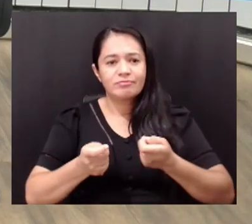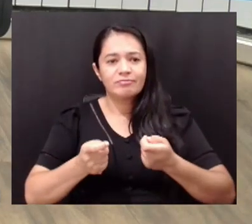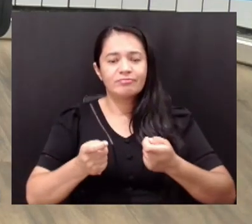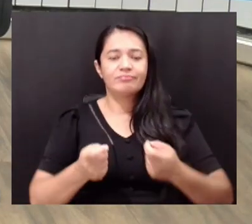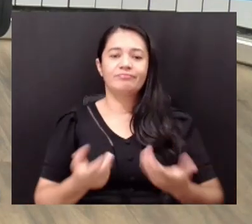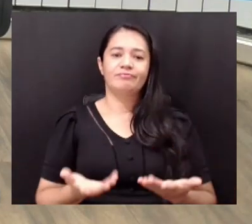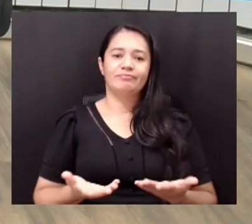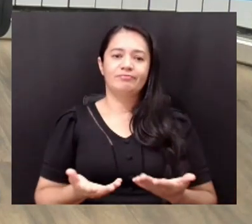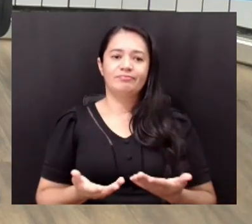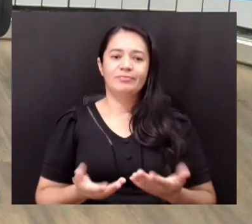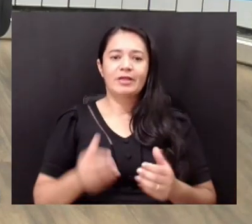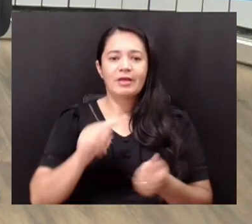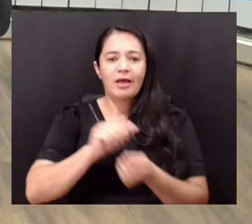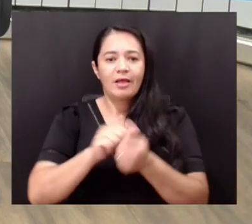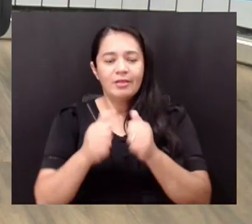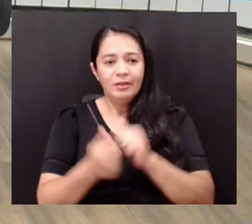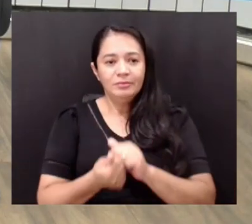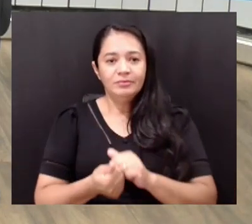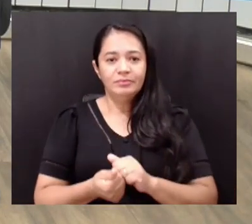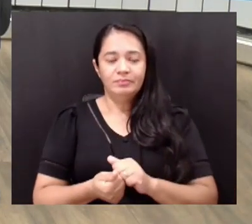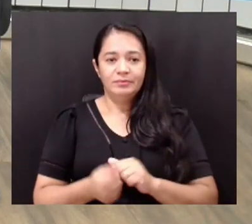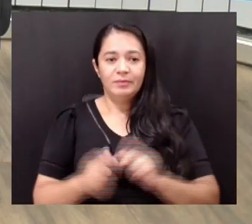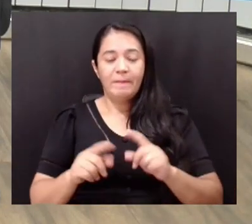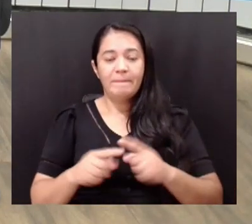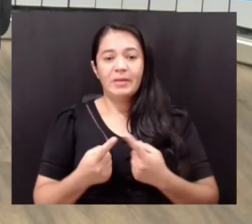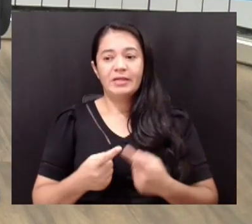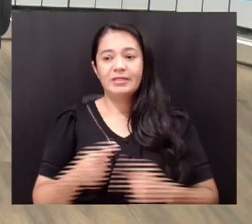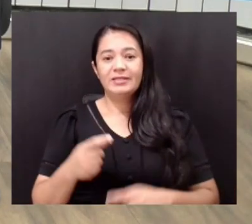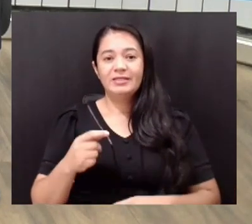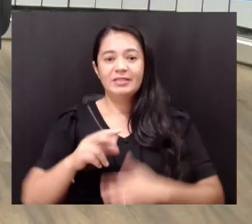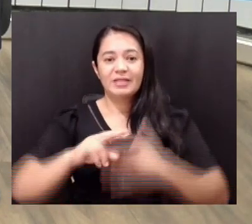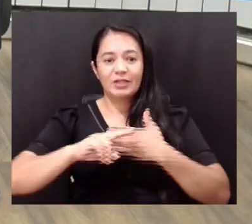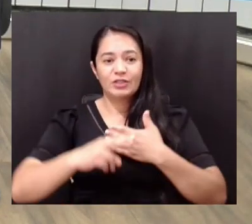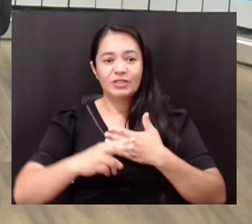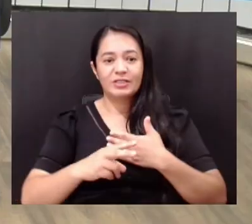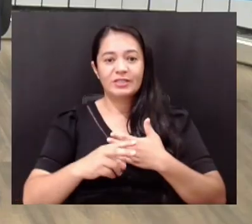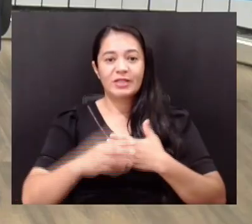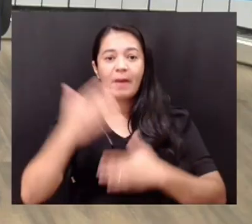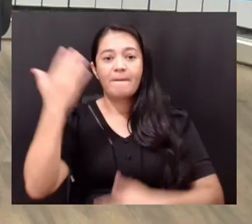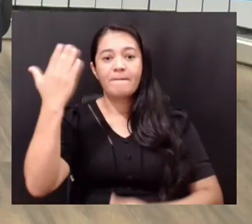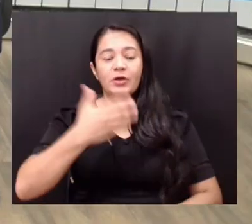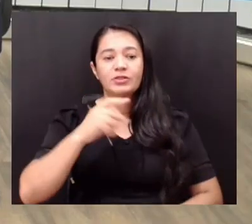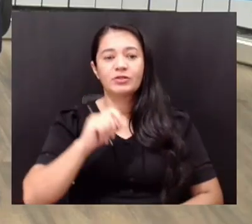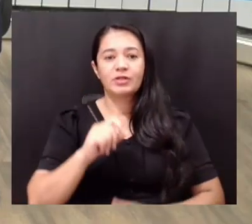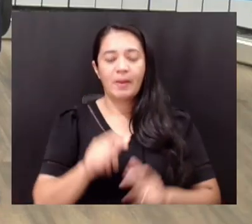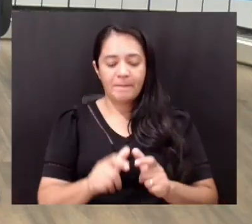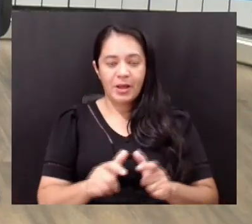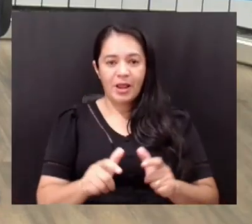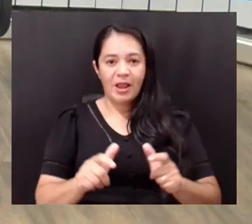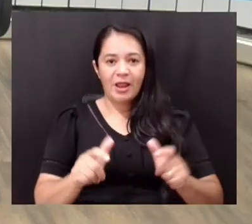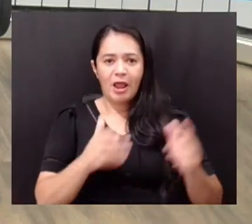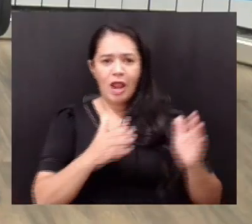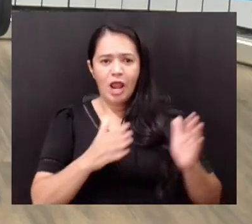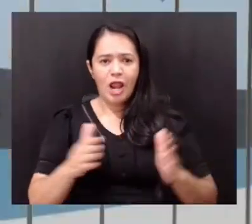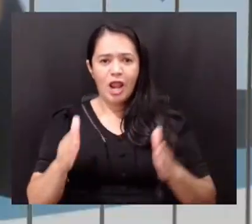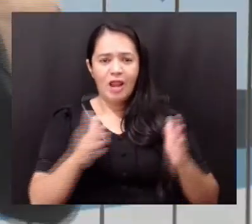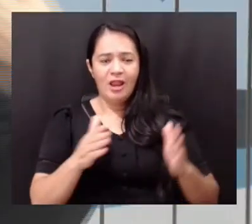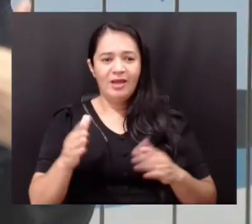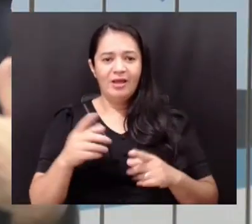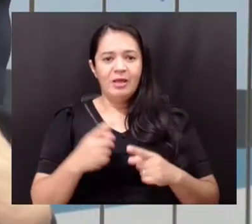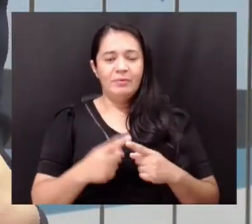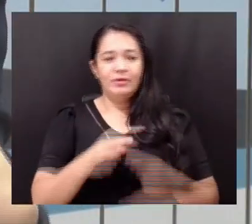Todos os resultados mostram aumento de produtividade quando você aplica.